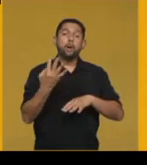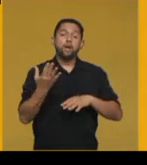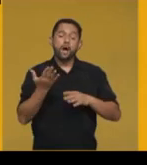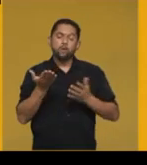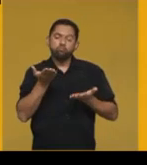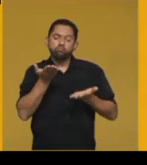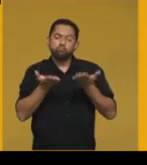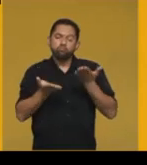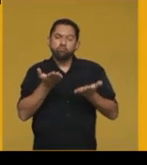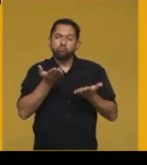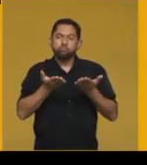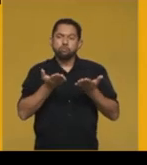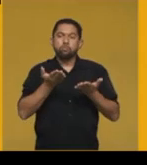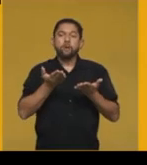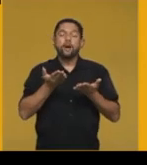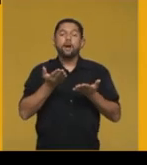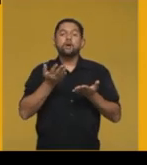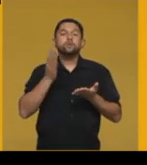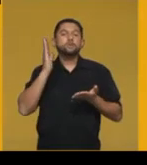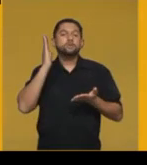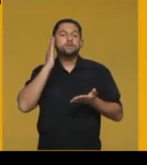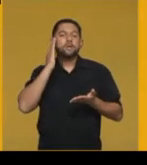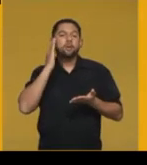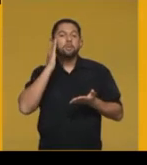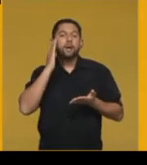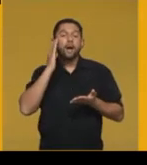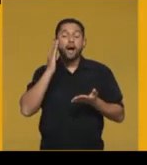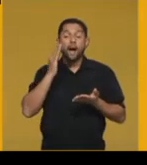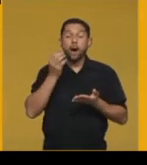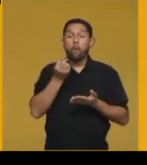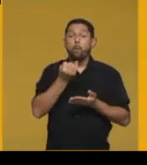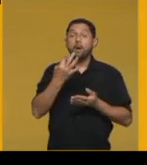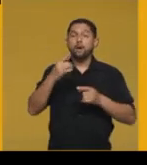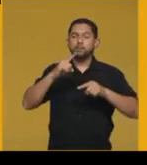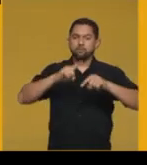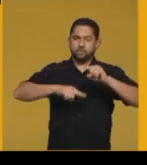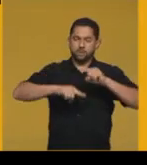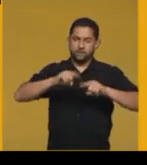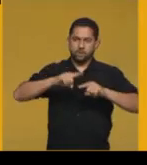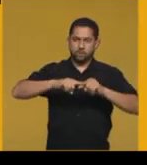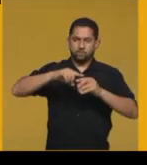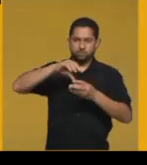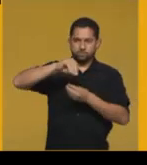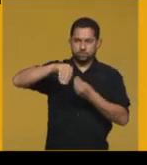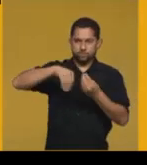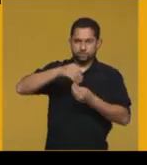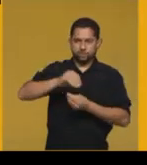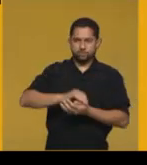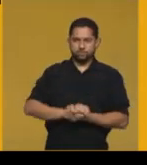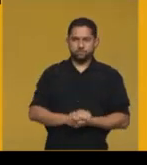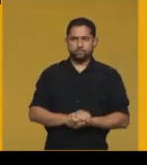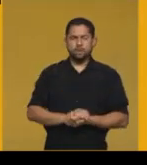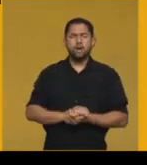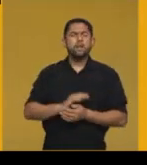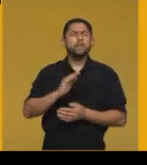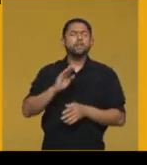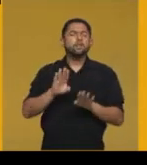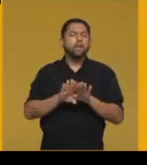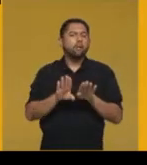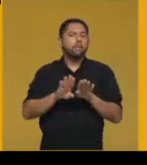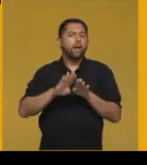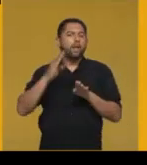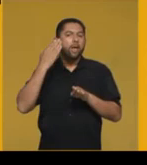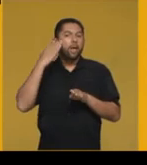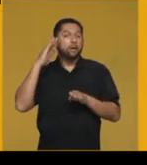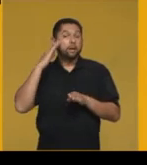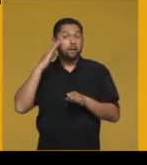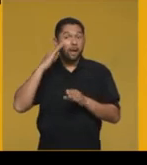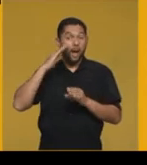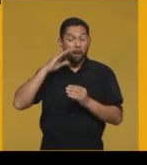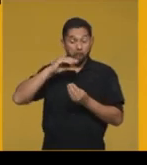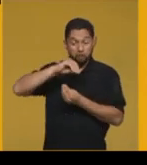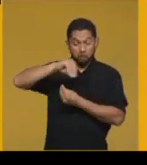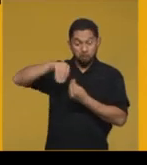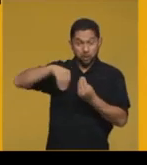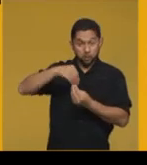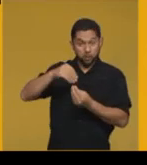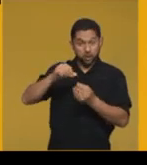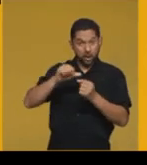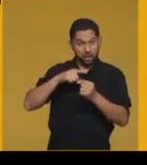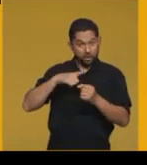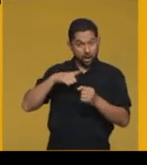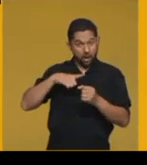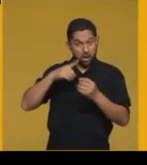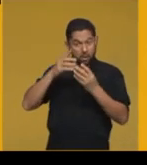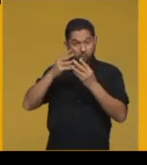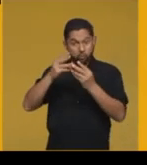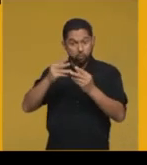da concentração de soluções. E o segundo é prever a solubilidade de uma substância por meio das curvas de